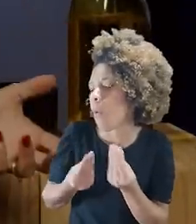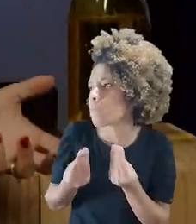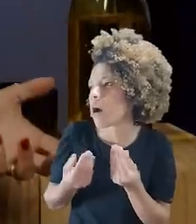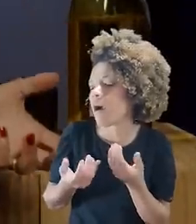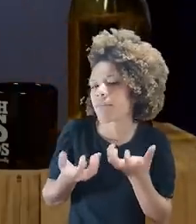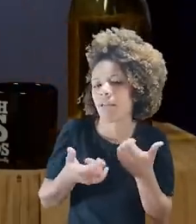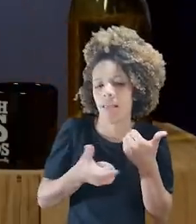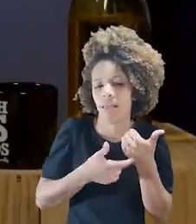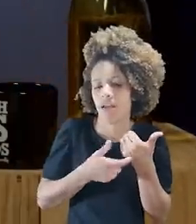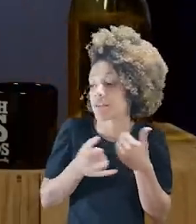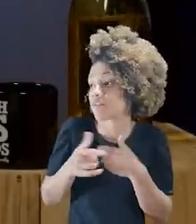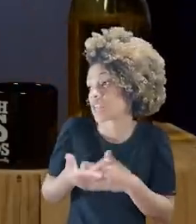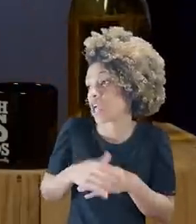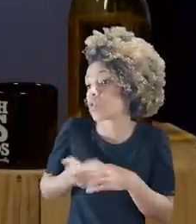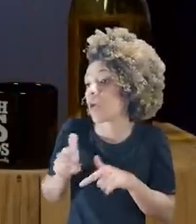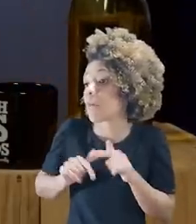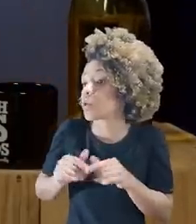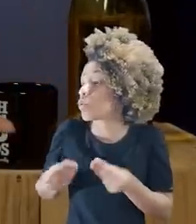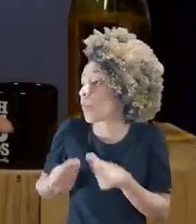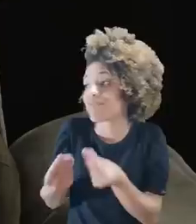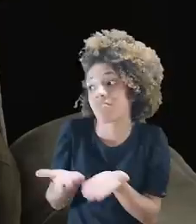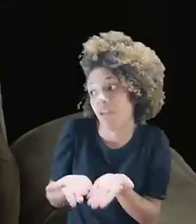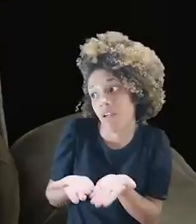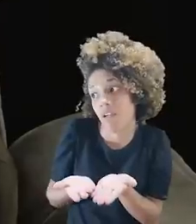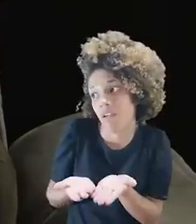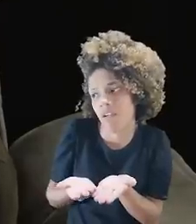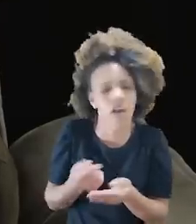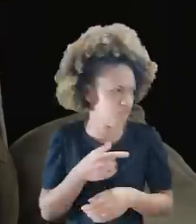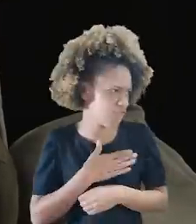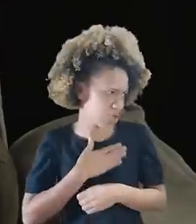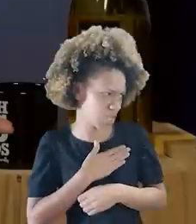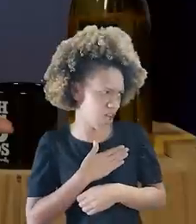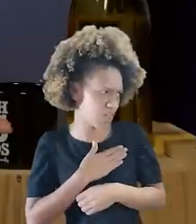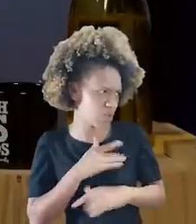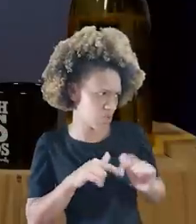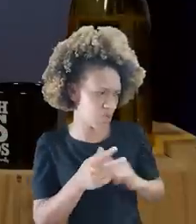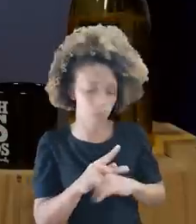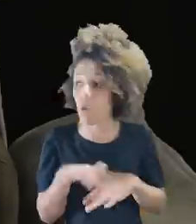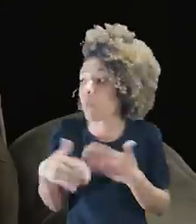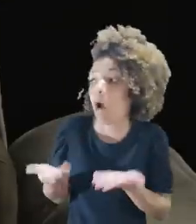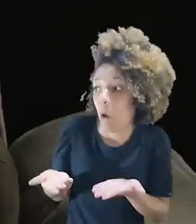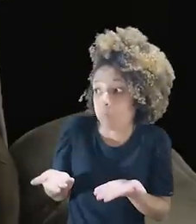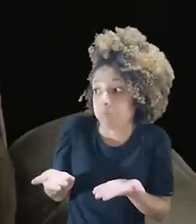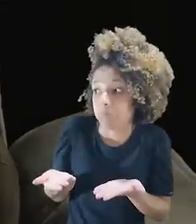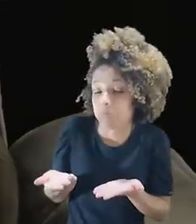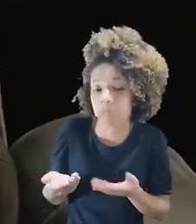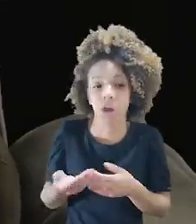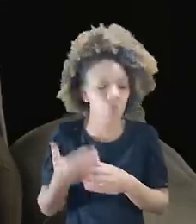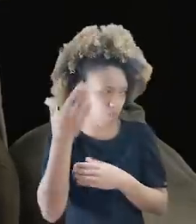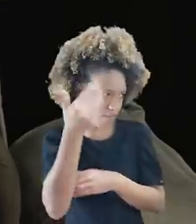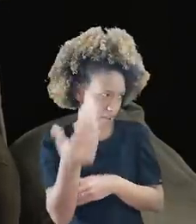like se você não tem um produto para oferecer você gostava do seu produto qual deles quando você tava no